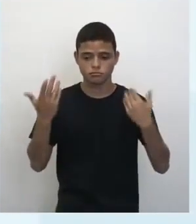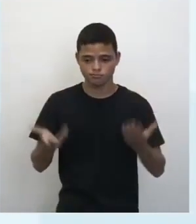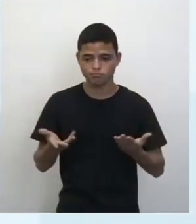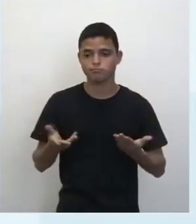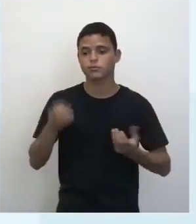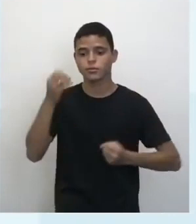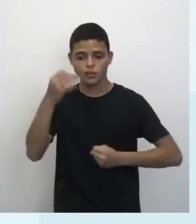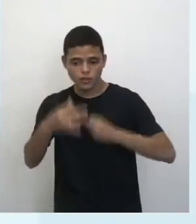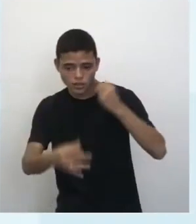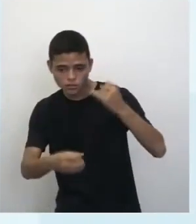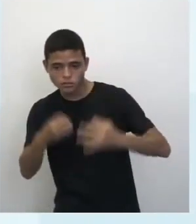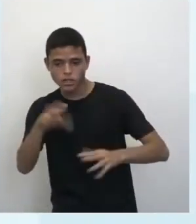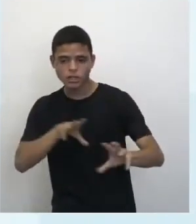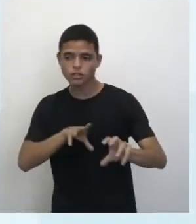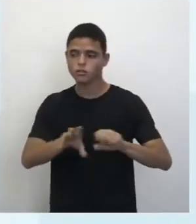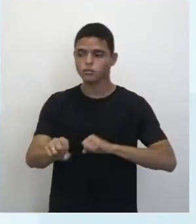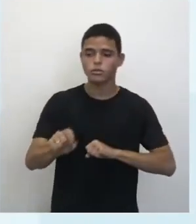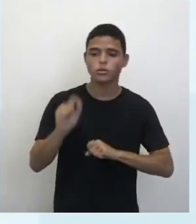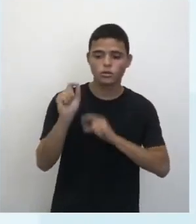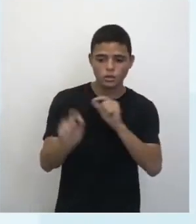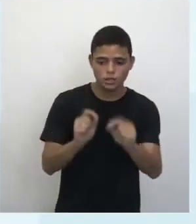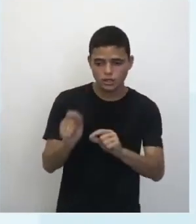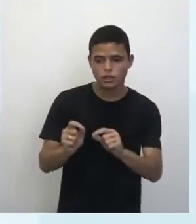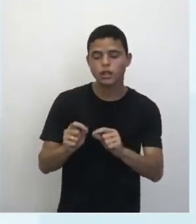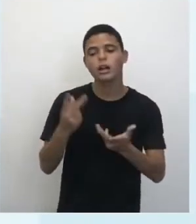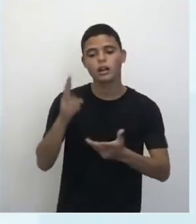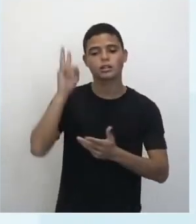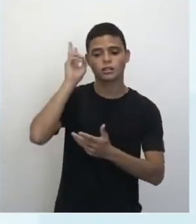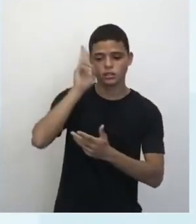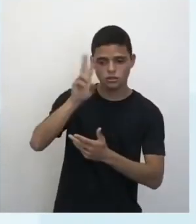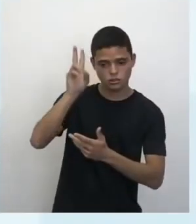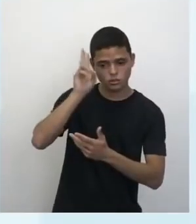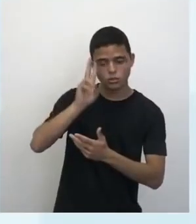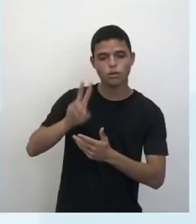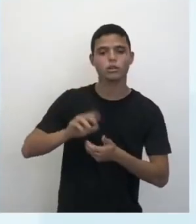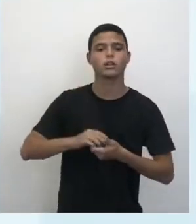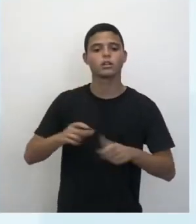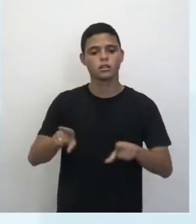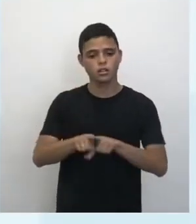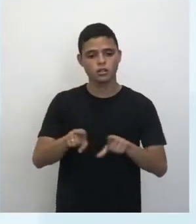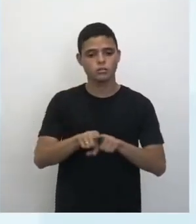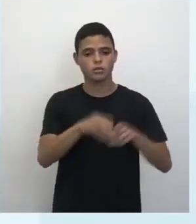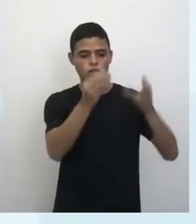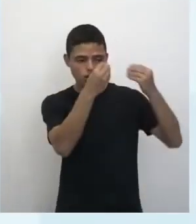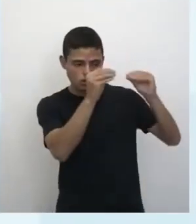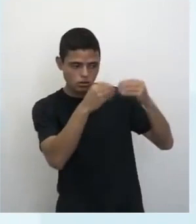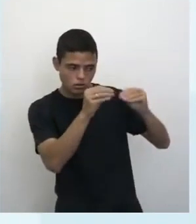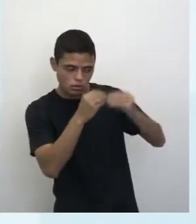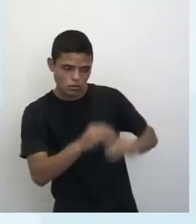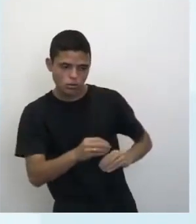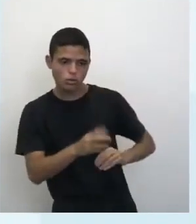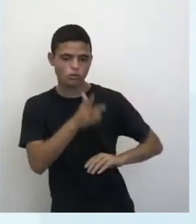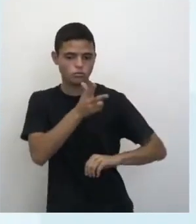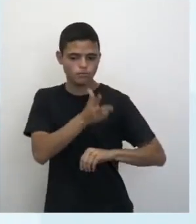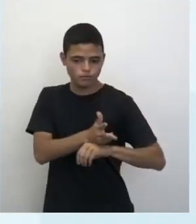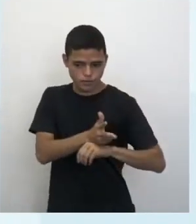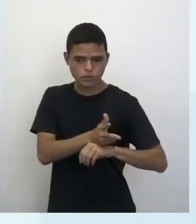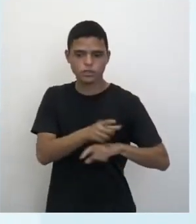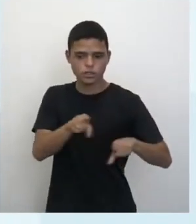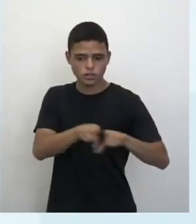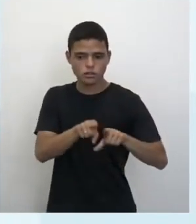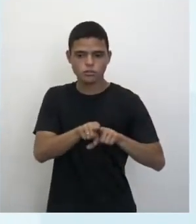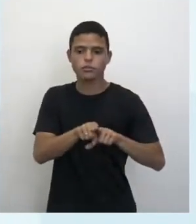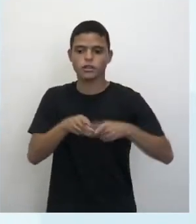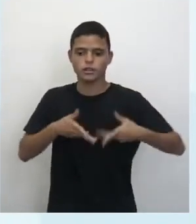sobre a formação dele, que ele fala, ele é historiador. E eu achei interessante que ele coloca assim, é roteirista por insistência, é natural de